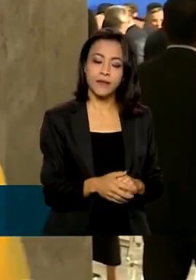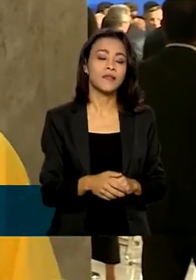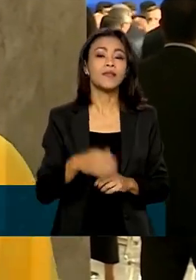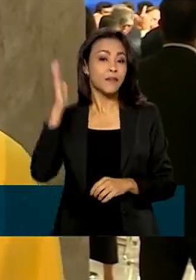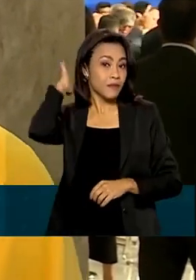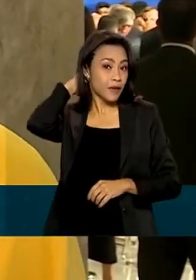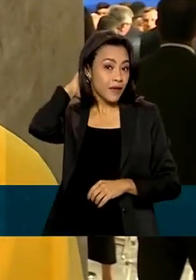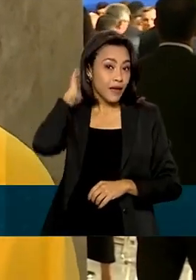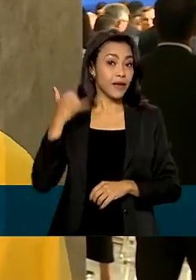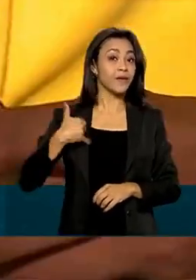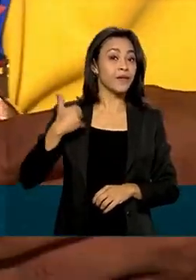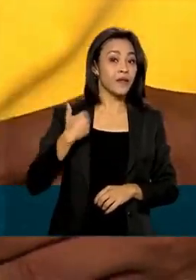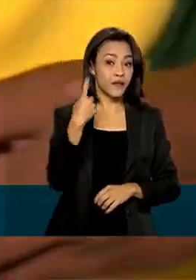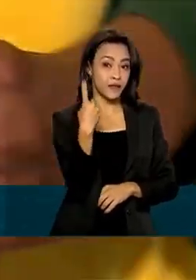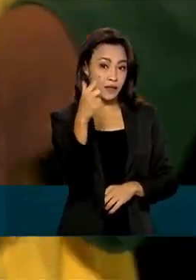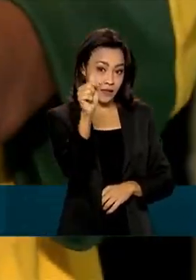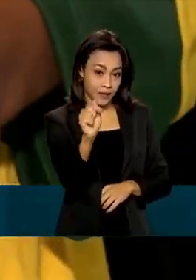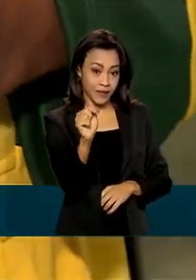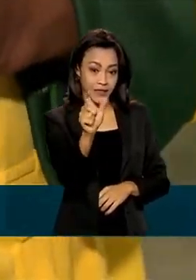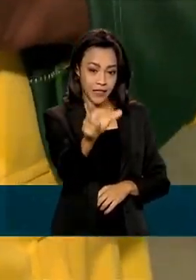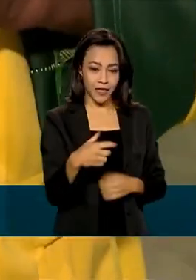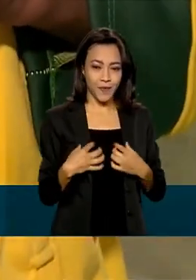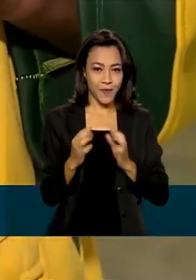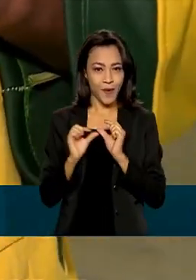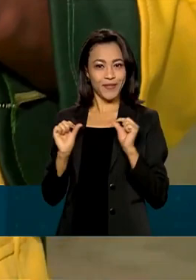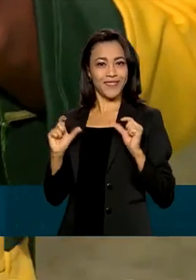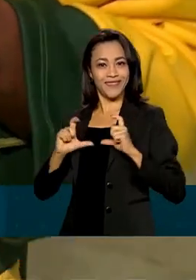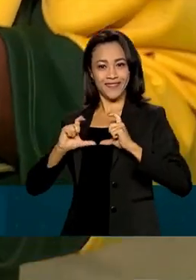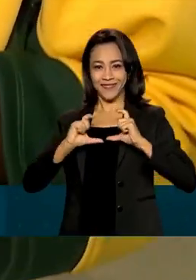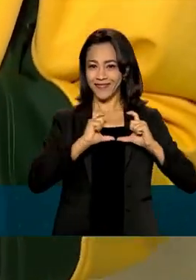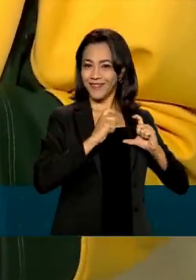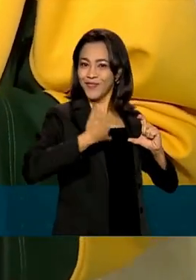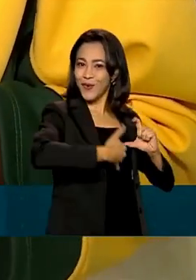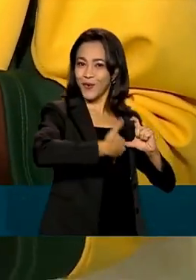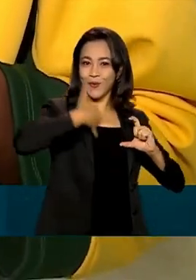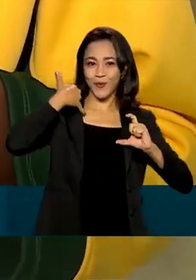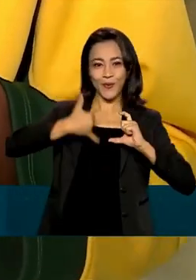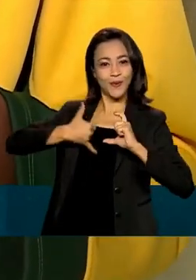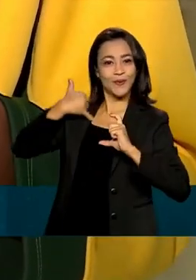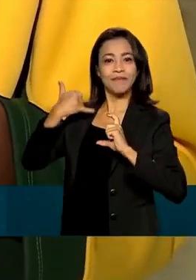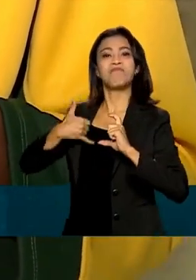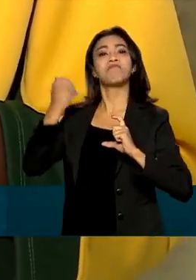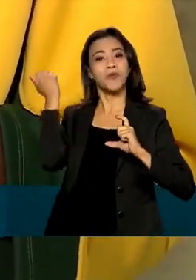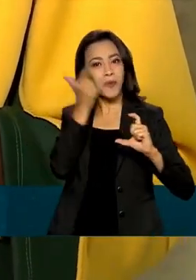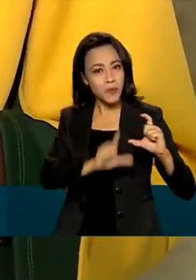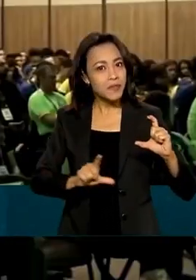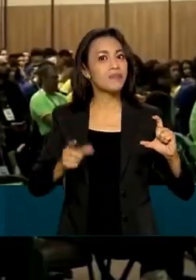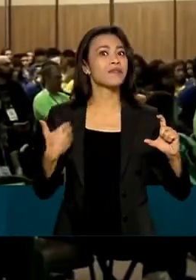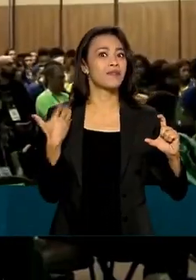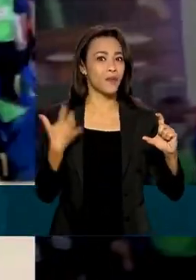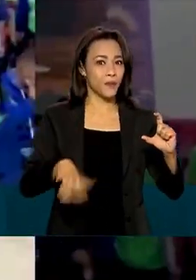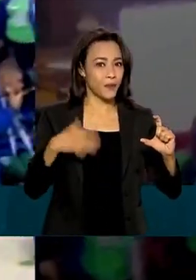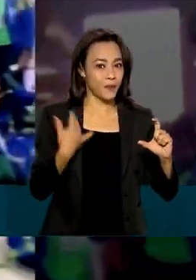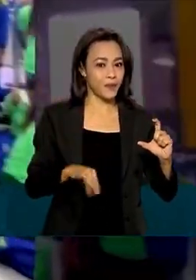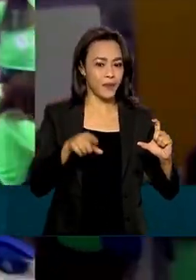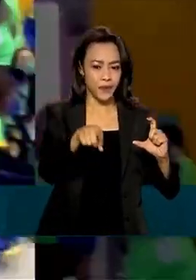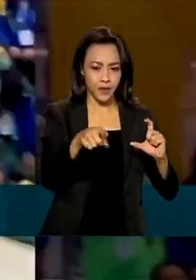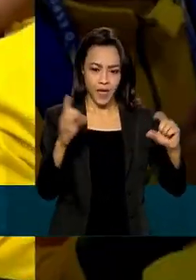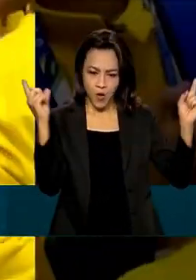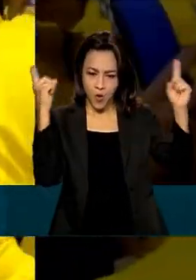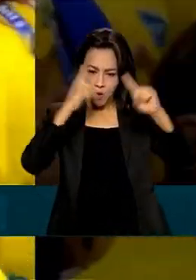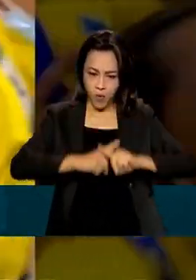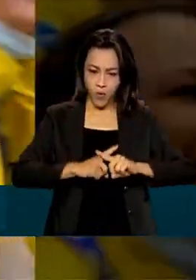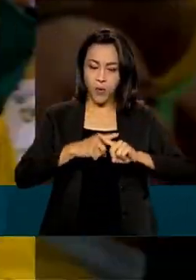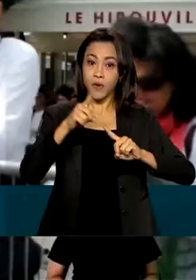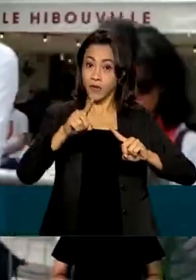de 17 anos, mostra orgulhoso as três medalhas conquistadas na Gimnasíade, competição